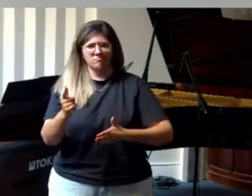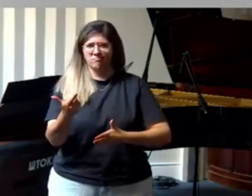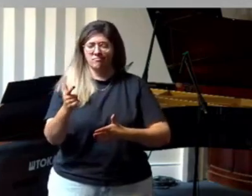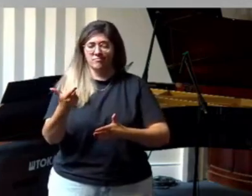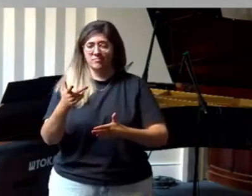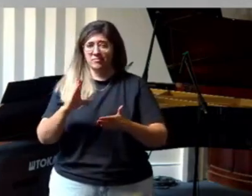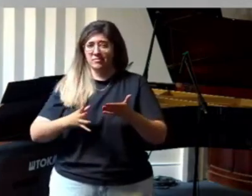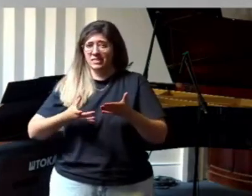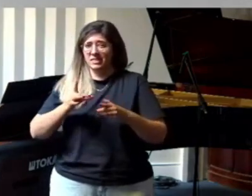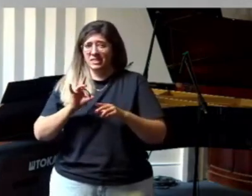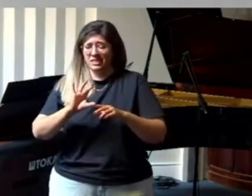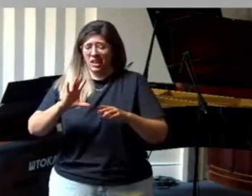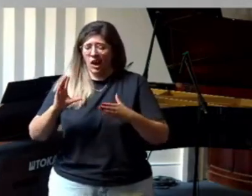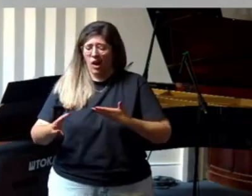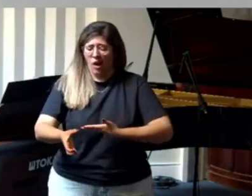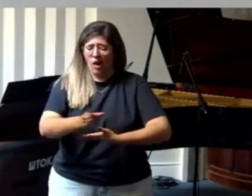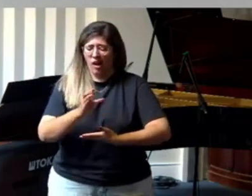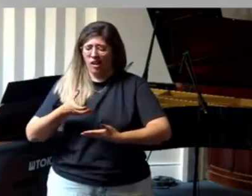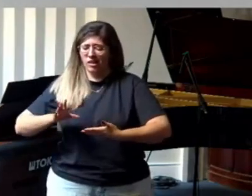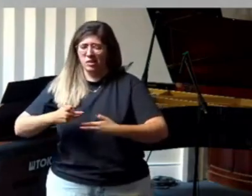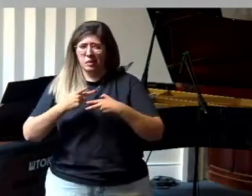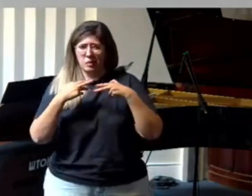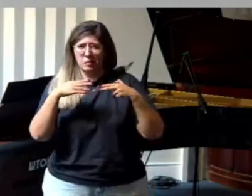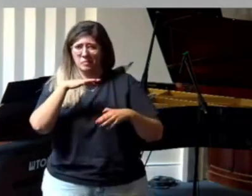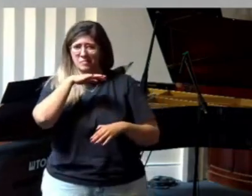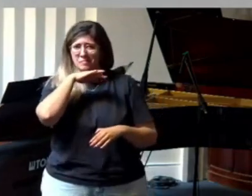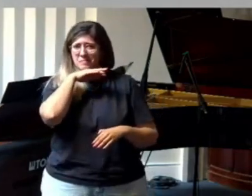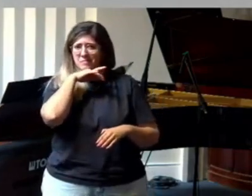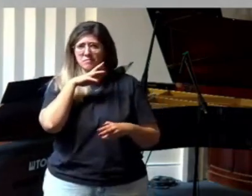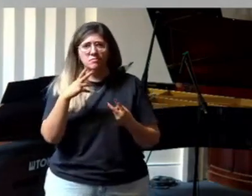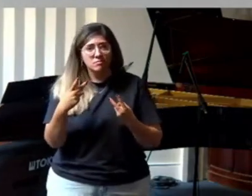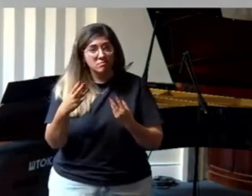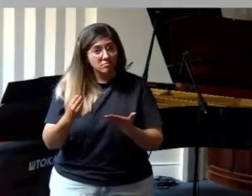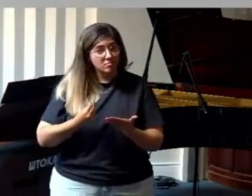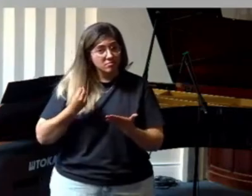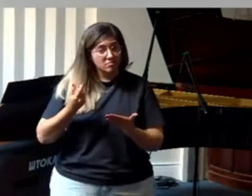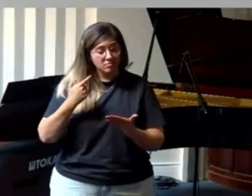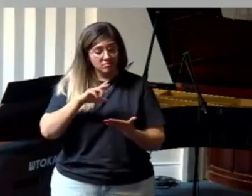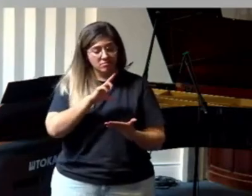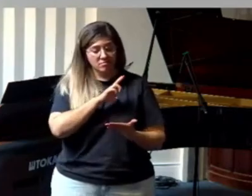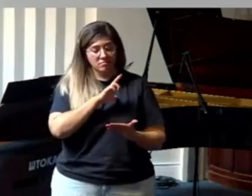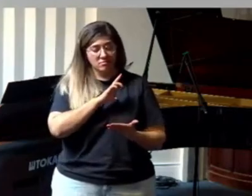se colhe em tudo, porventura não seria na nossa caminhada com Deus?